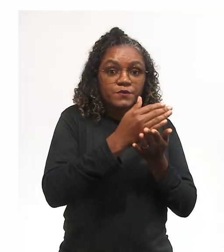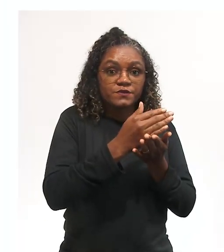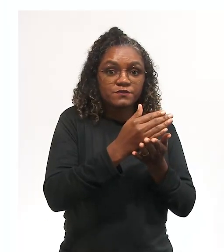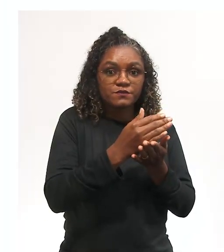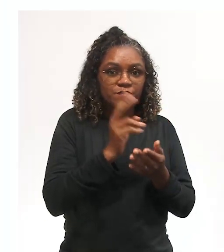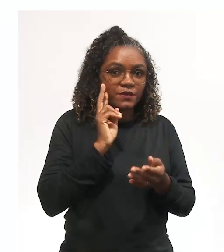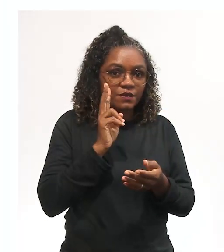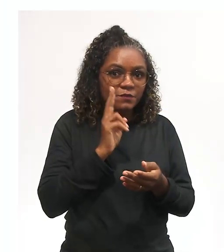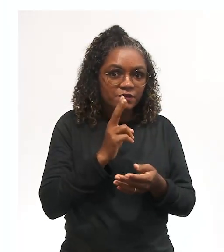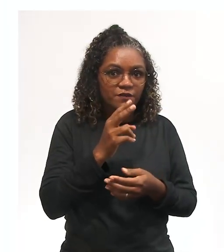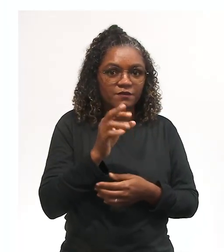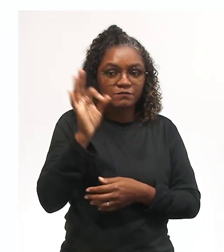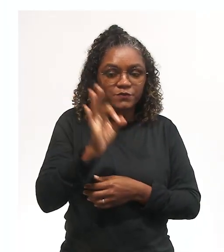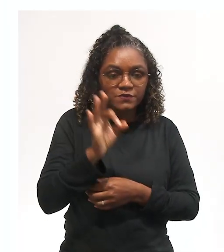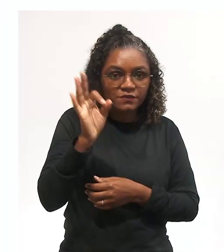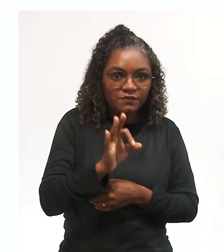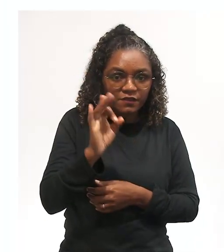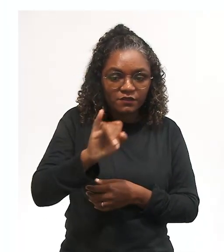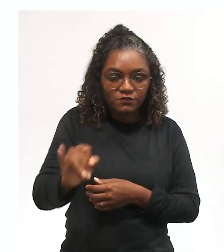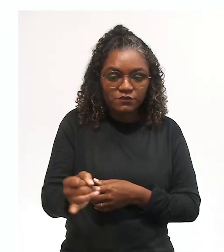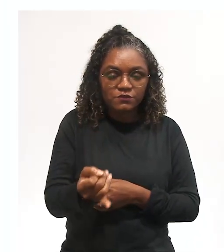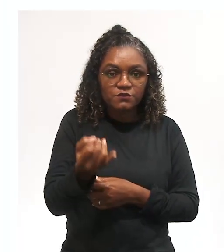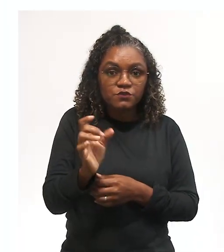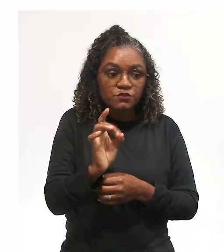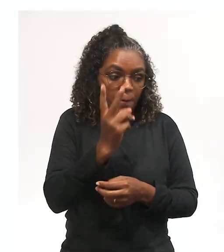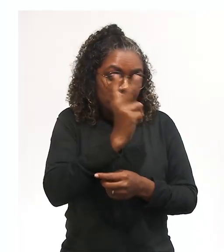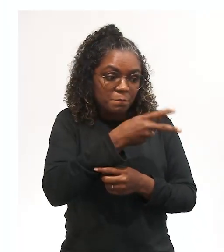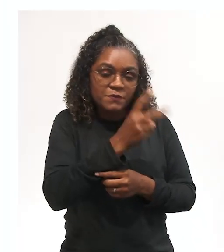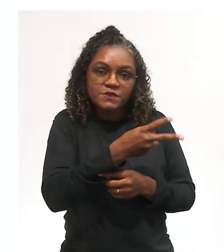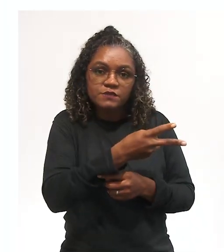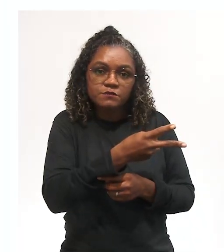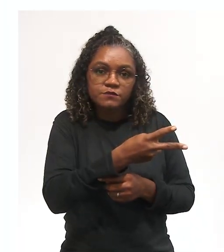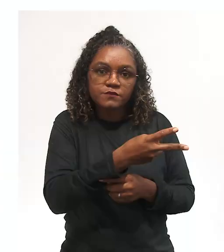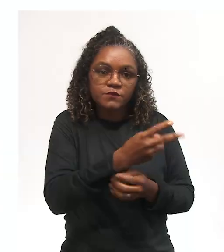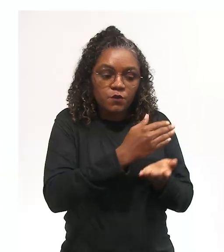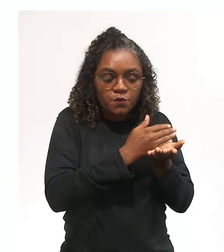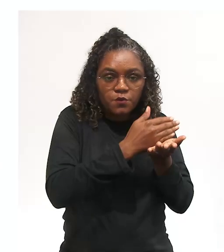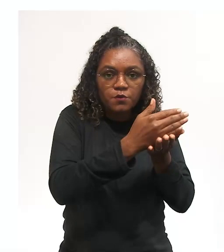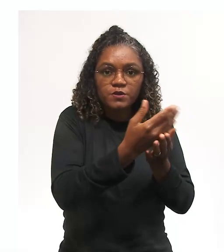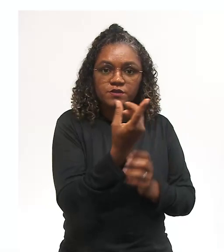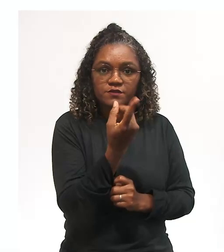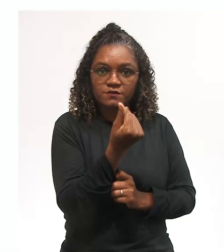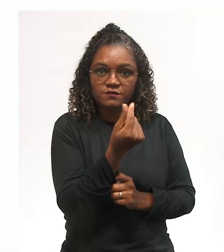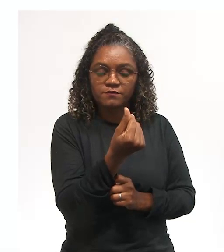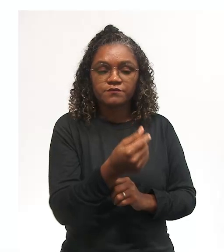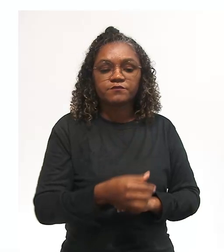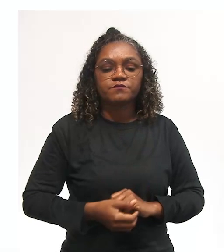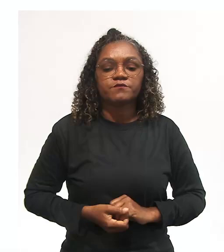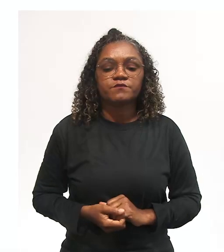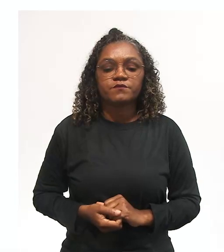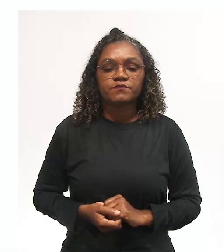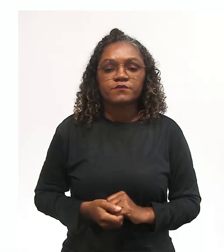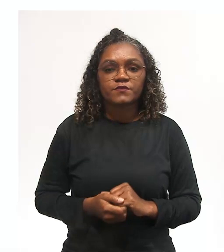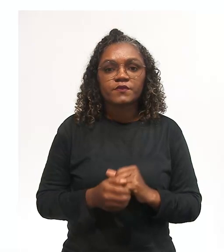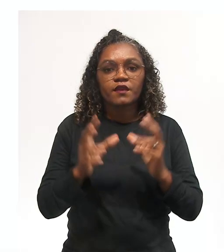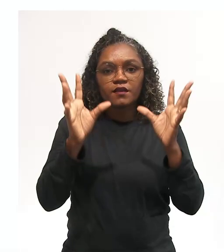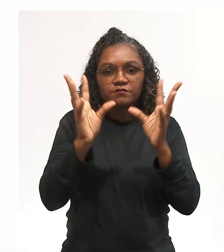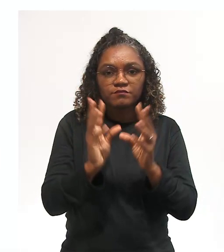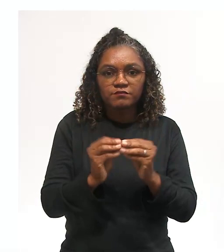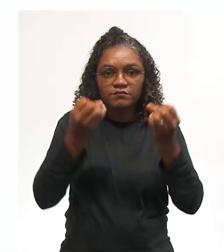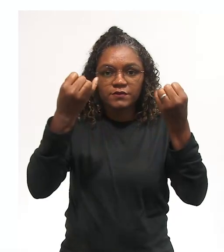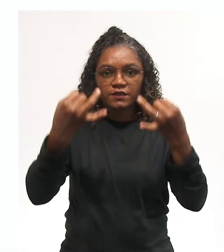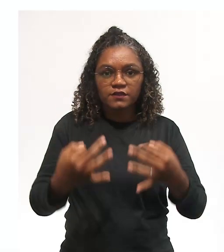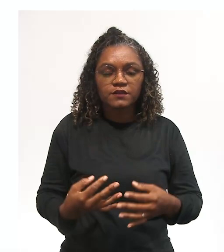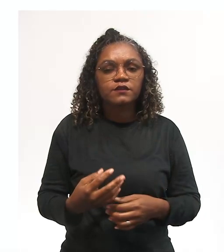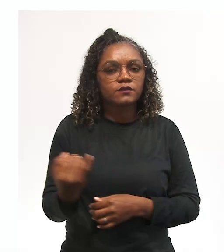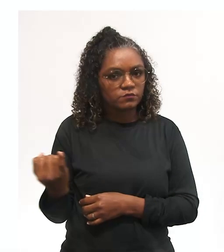a taxa de juros incide somente sobre o capital inicial. Essa definição é muito importante, ela tem que